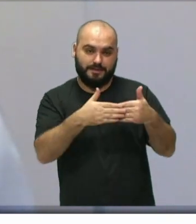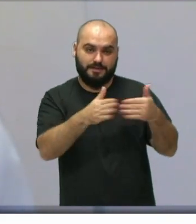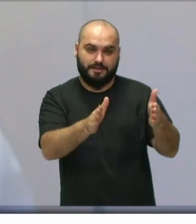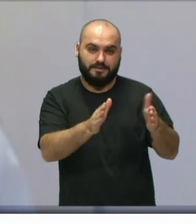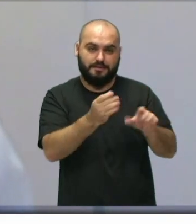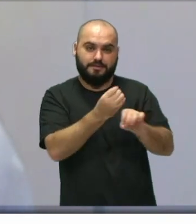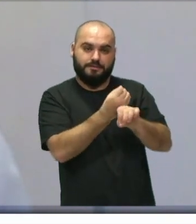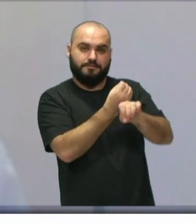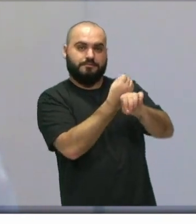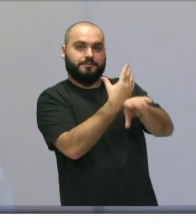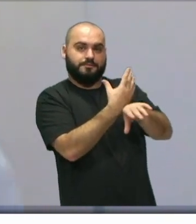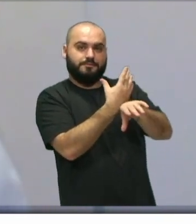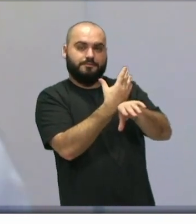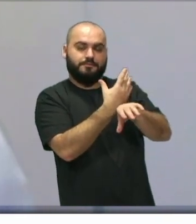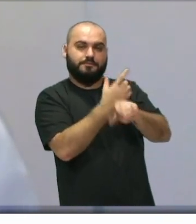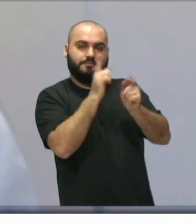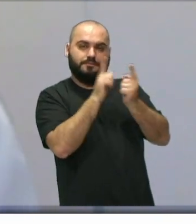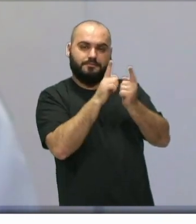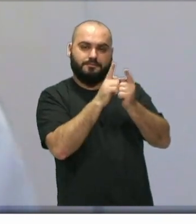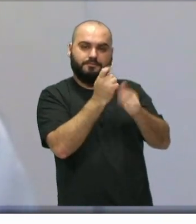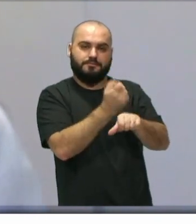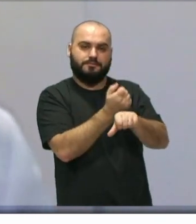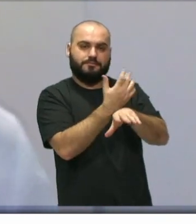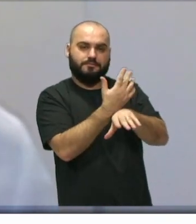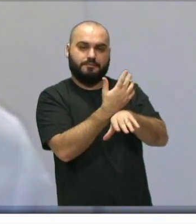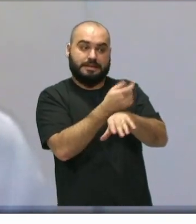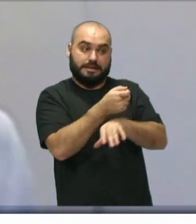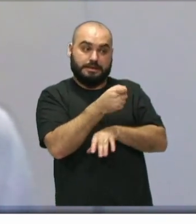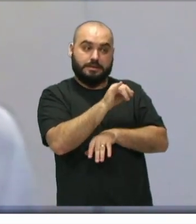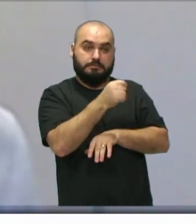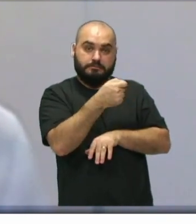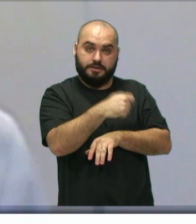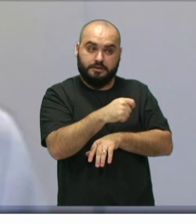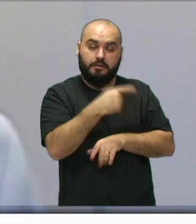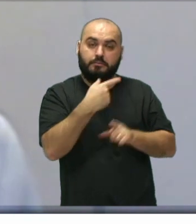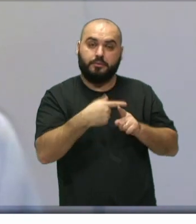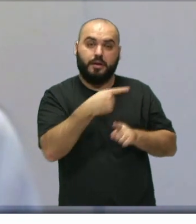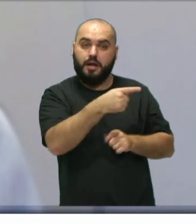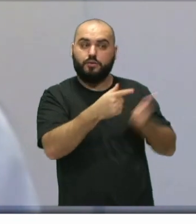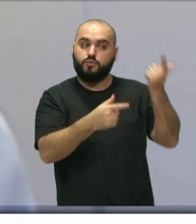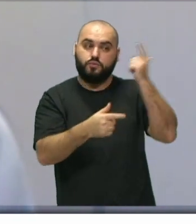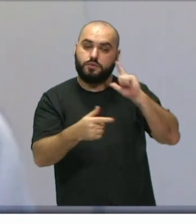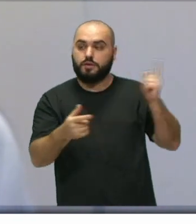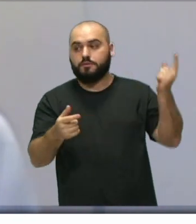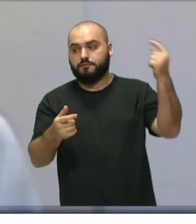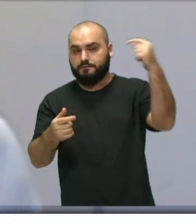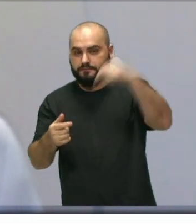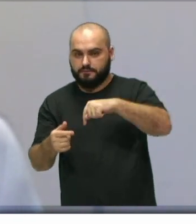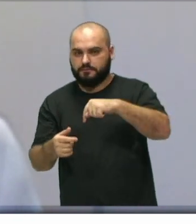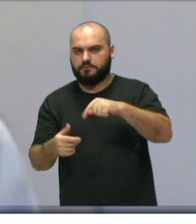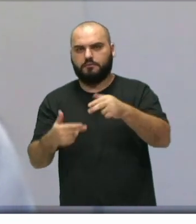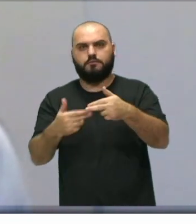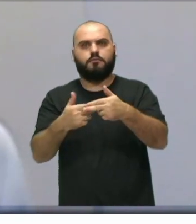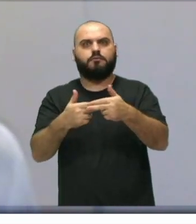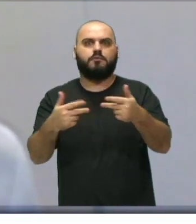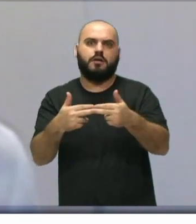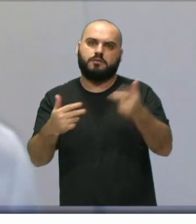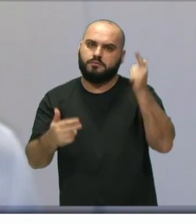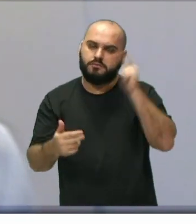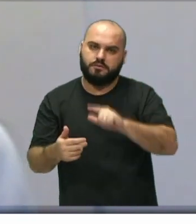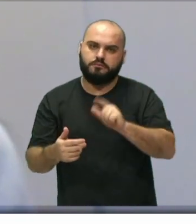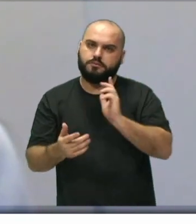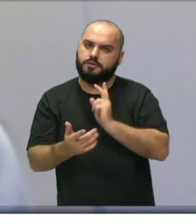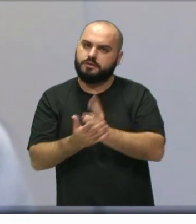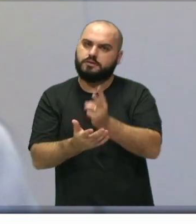de teleconsulta, teleatendimento, quando precisa, quando elas não conseguem vir. Isso se faz com a maioria dos pacientes e sempre se convida para